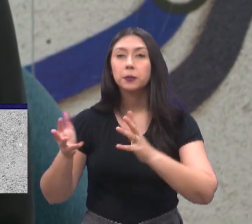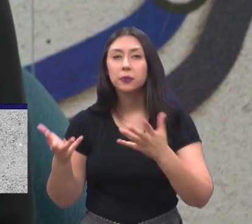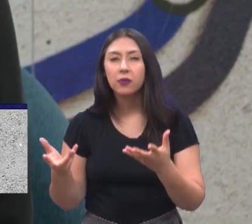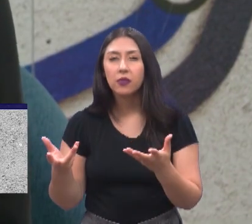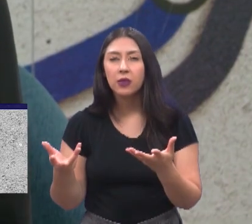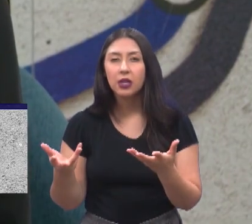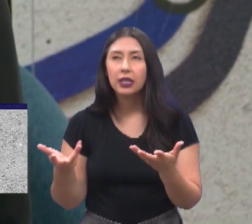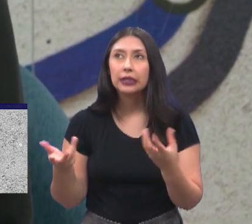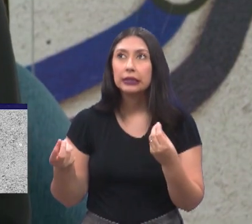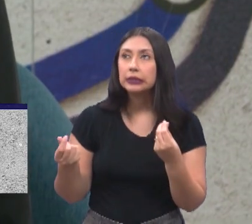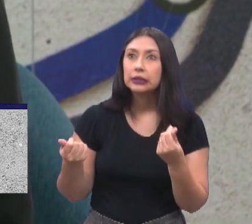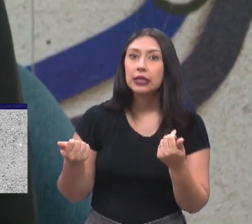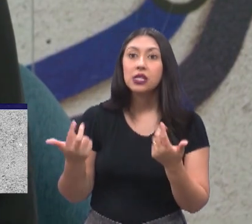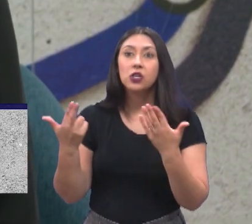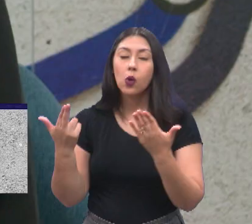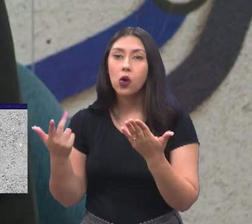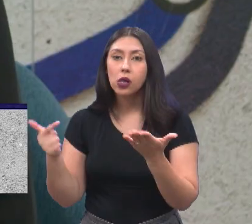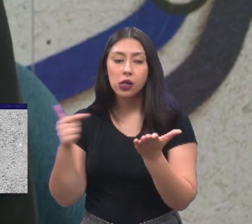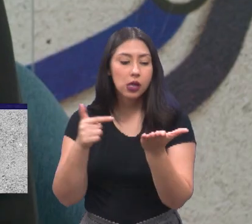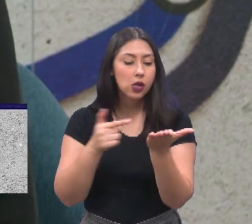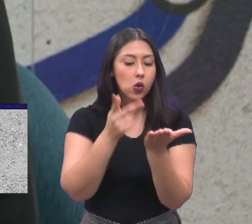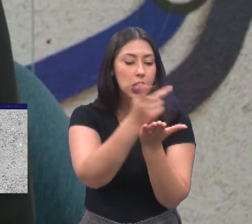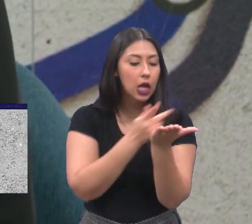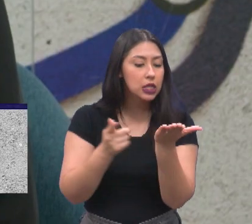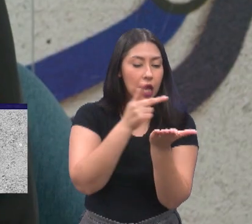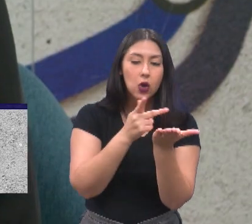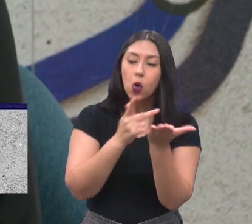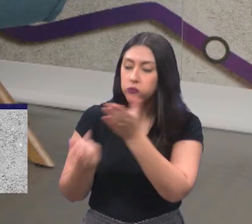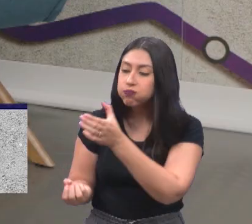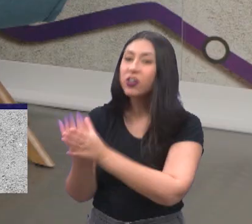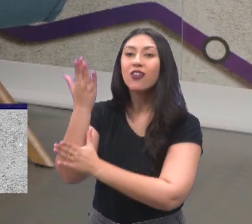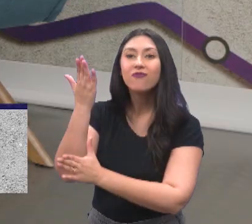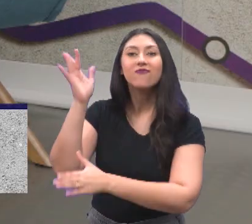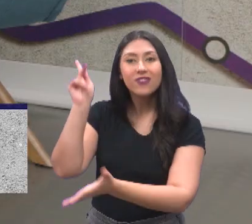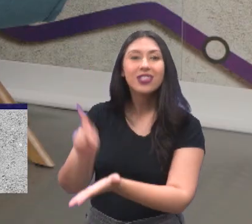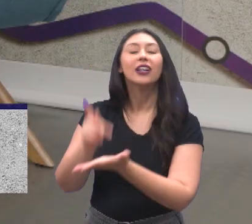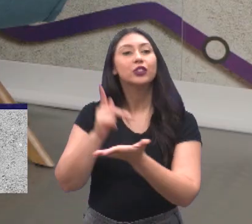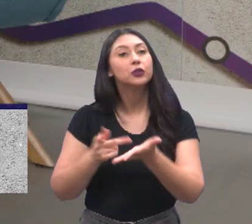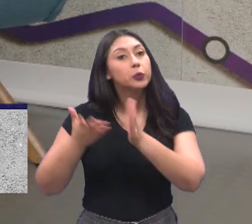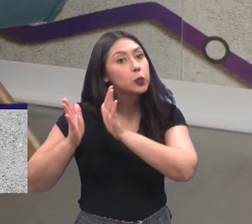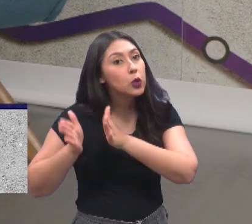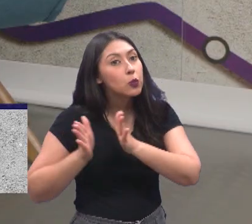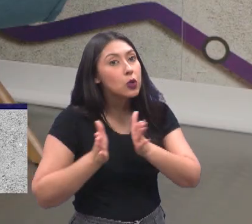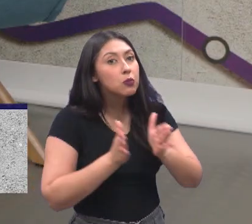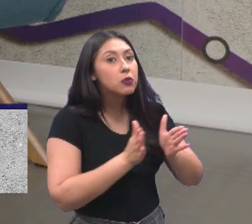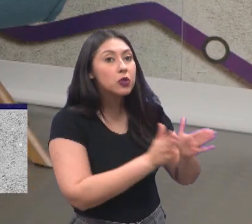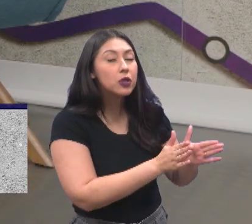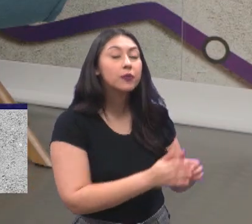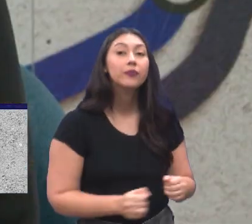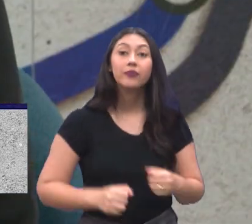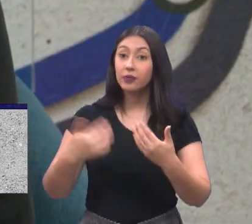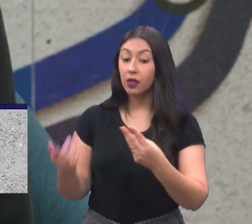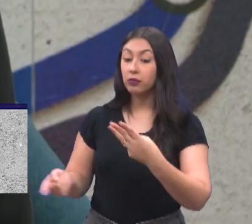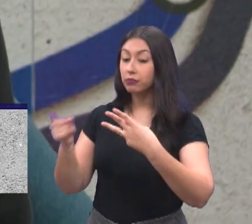como se ele realizasse aquele sonho daquele desenho, Sim, desde o início da ideia. E a